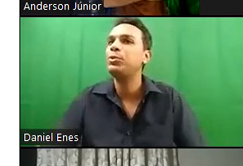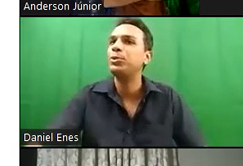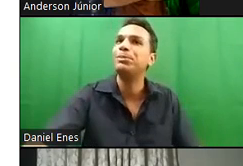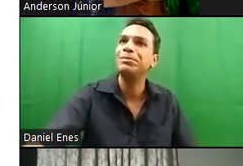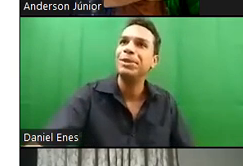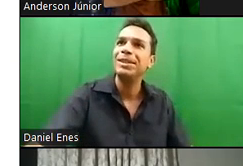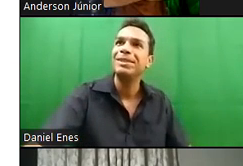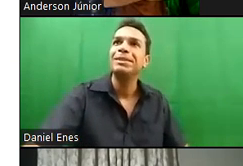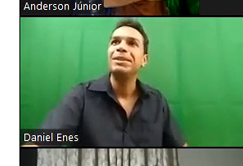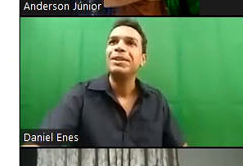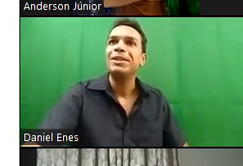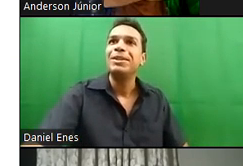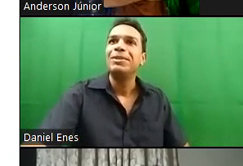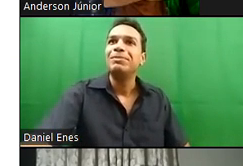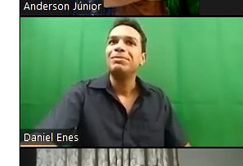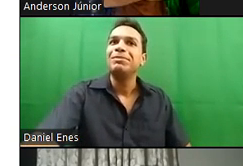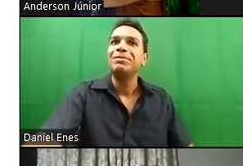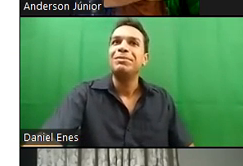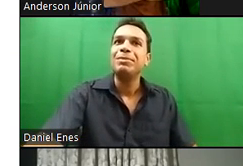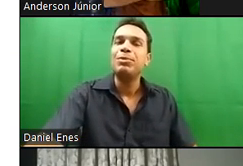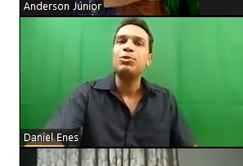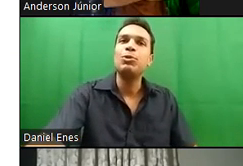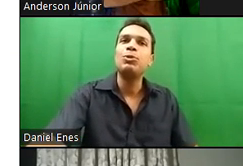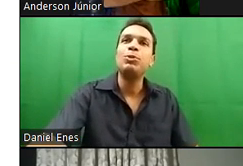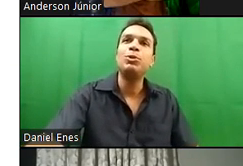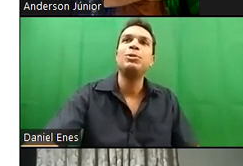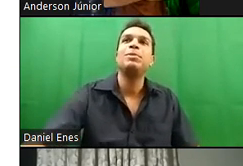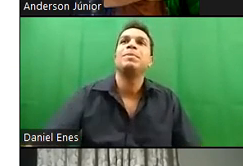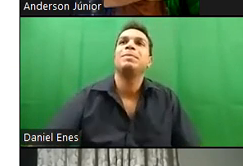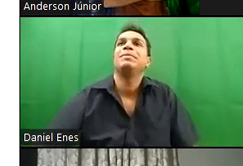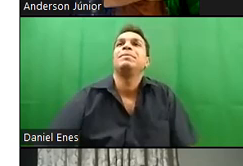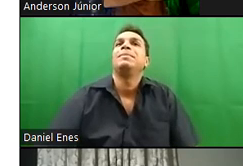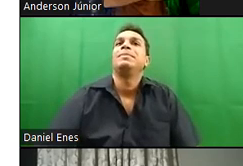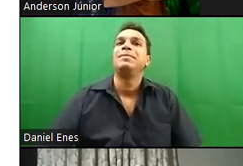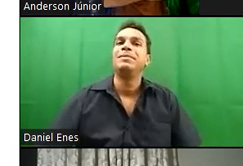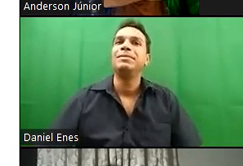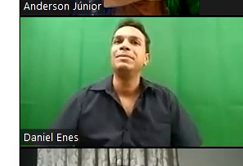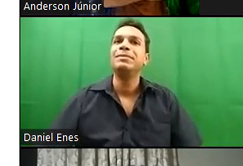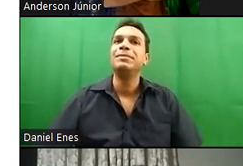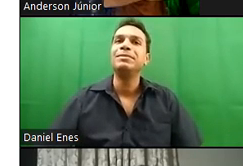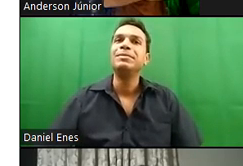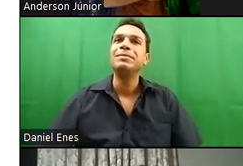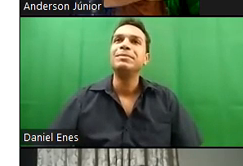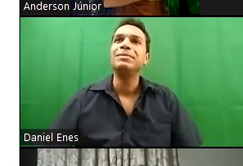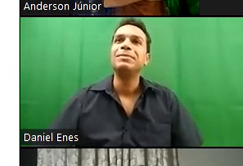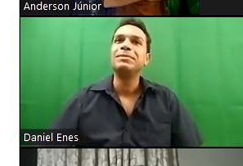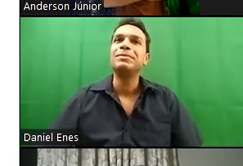para o mudo? Surdo mudo. Porque Para o surdo nem mudo? todo surdo é mudo.